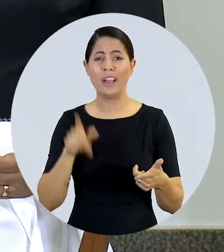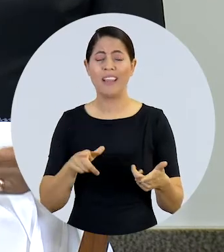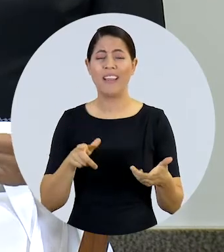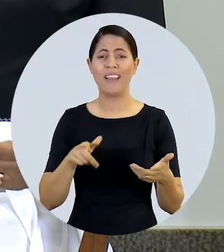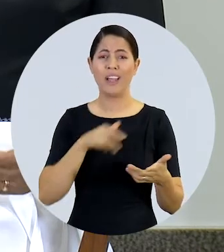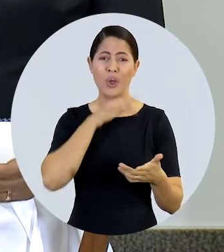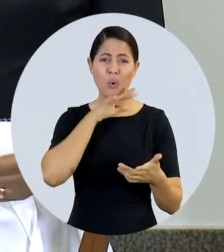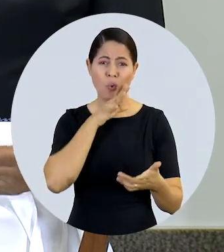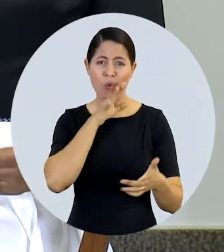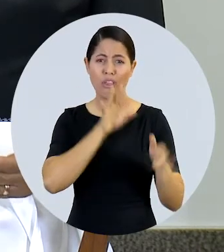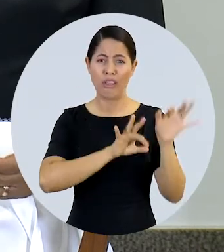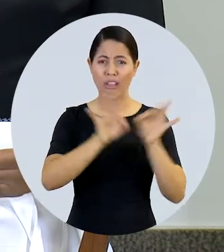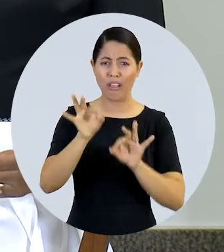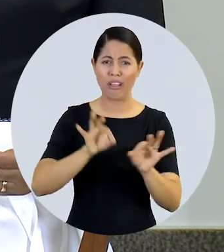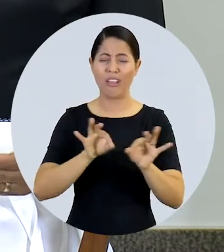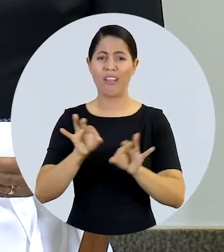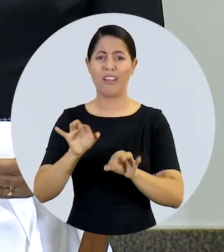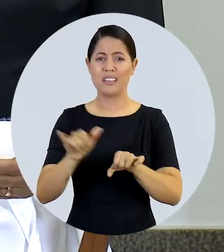ou são mal